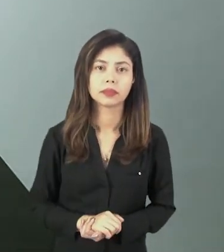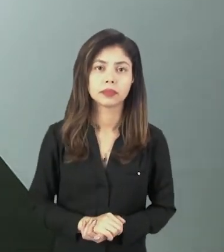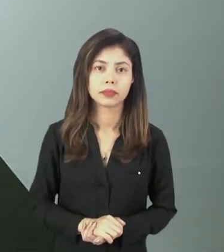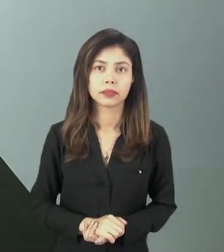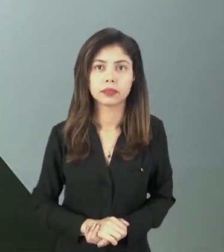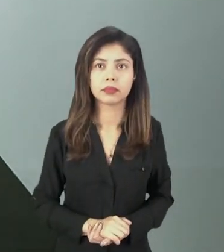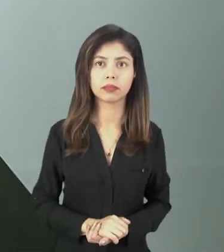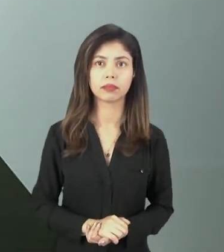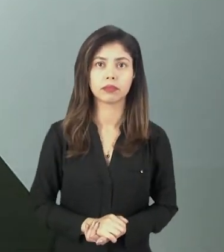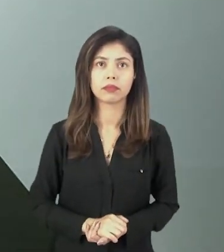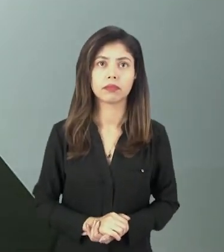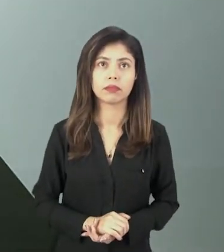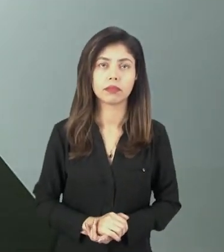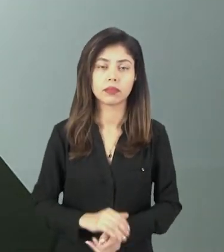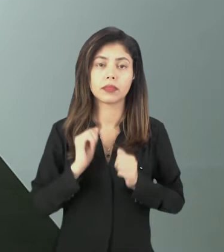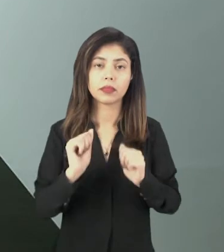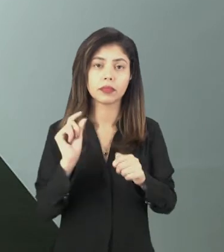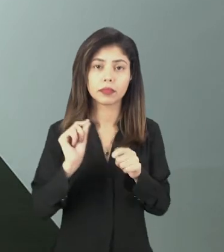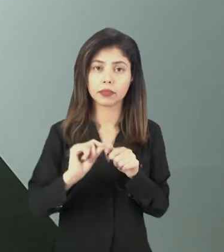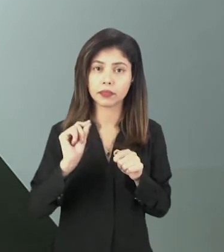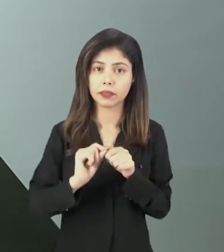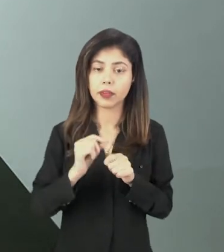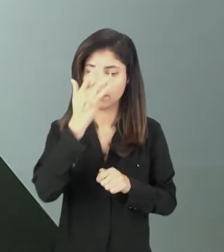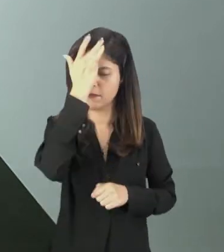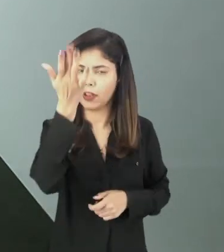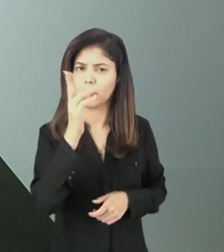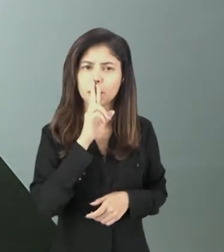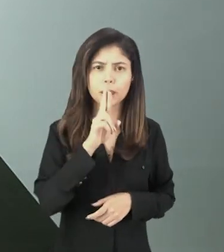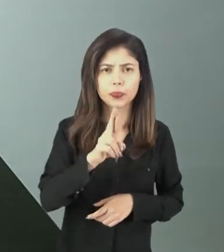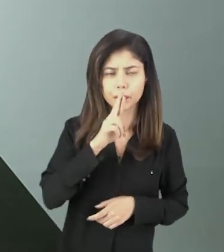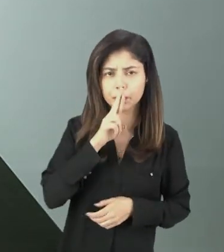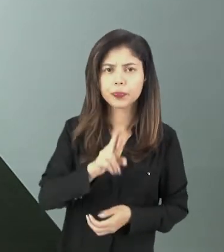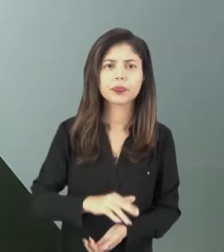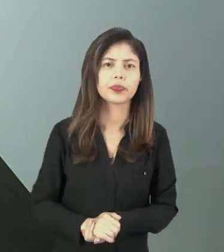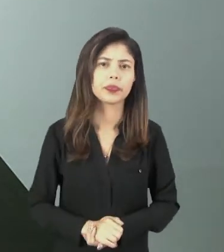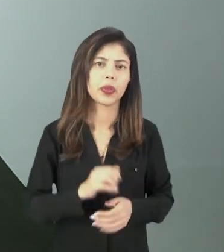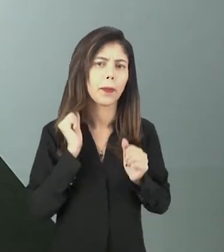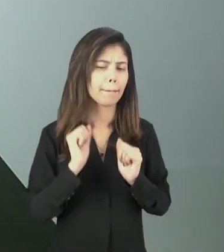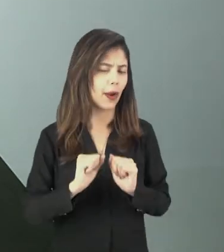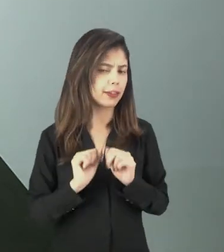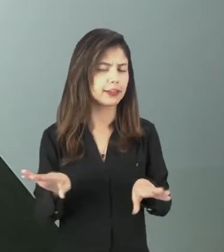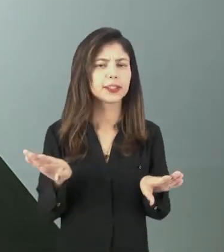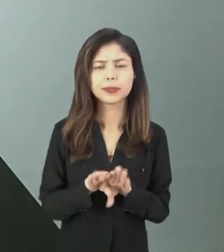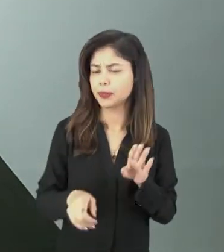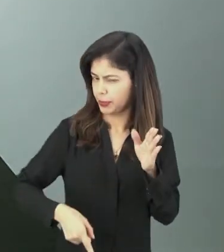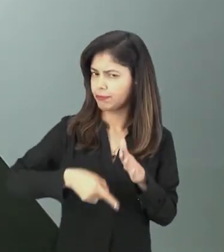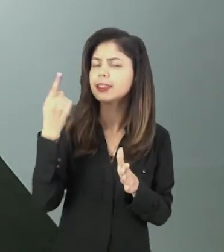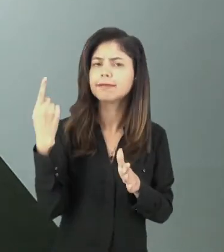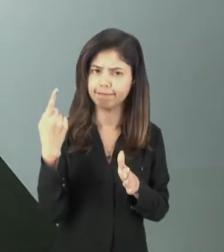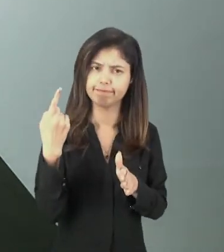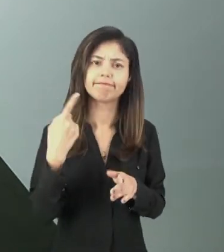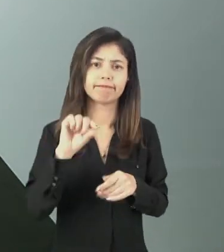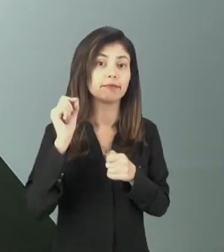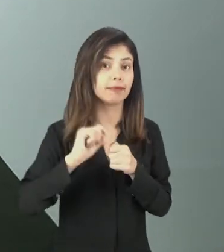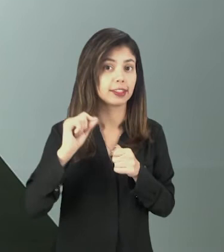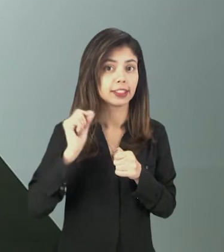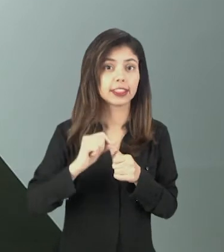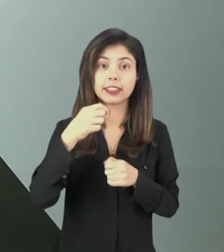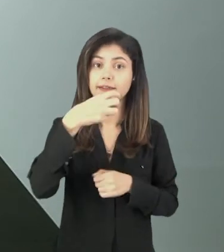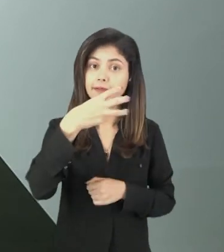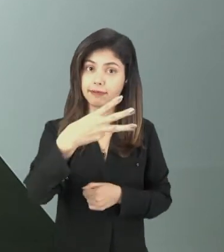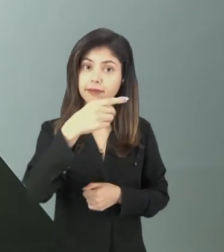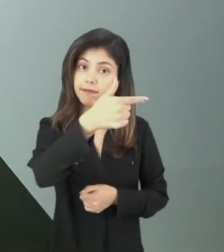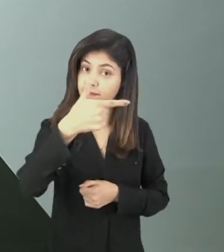que que eu posso fazer para ficar mais fácil para encontrar o cálculo eu posso primeiro né fazer